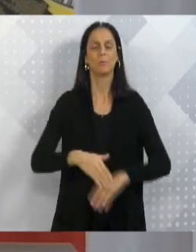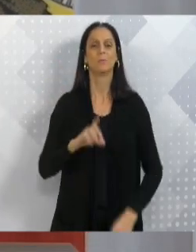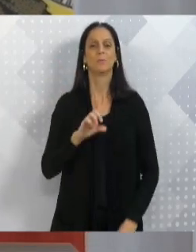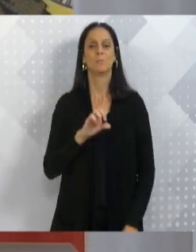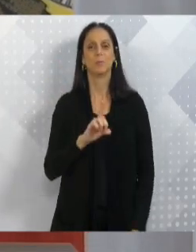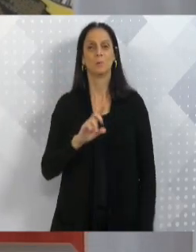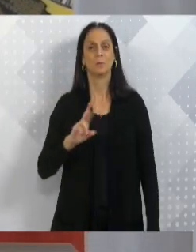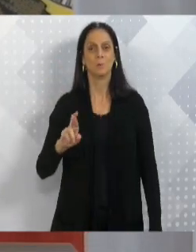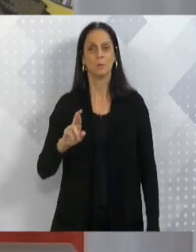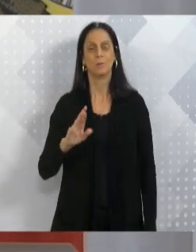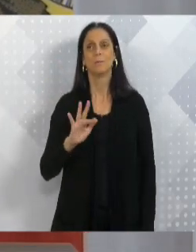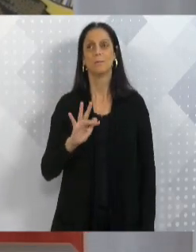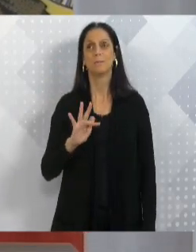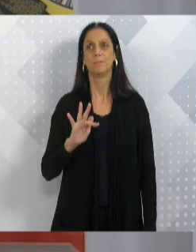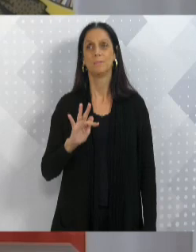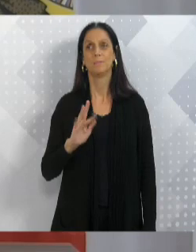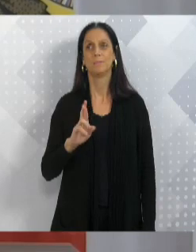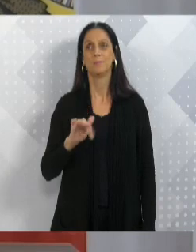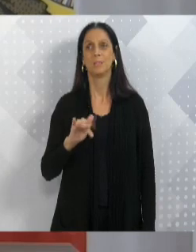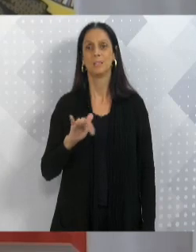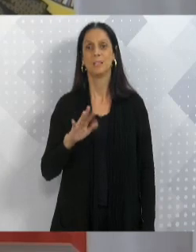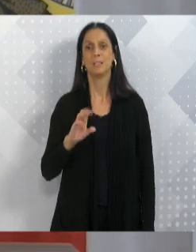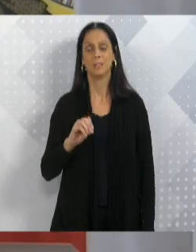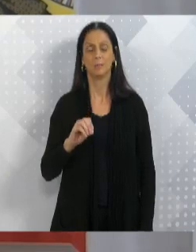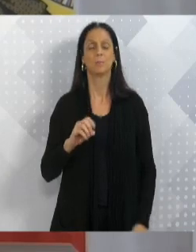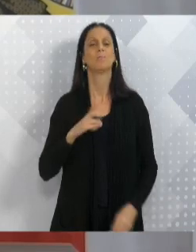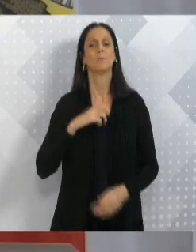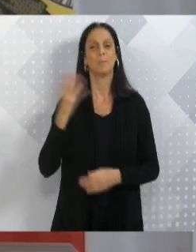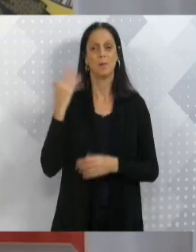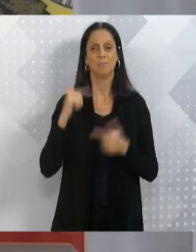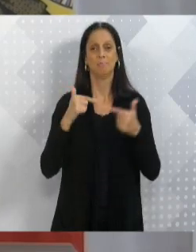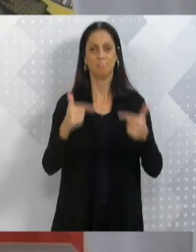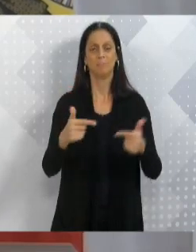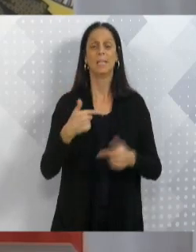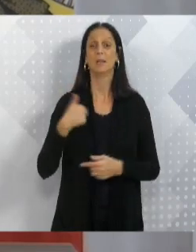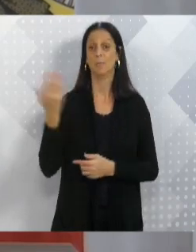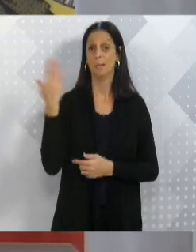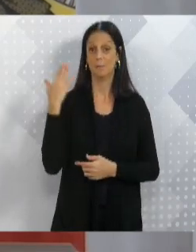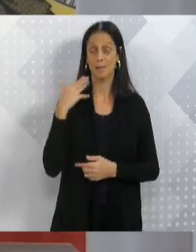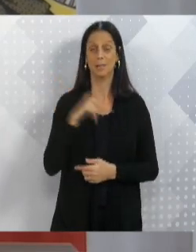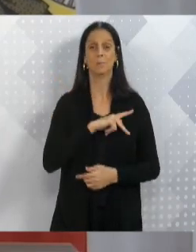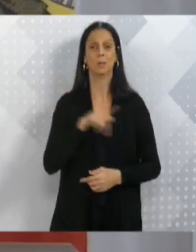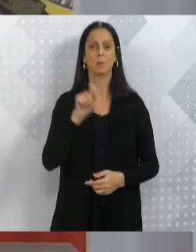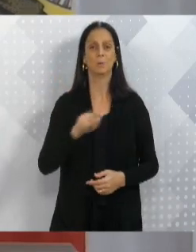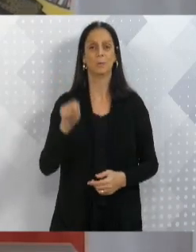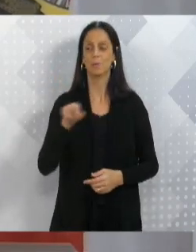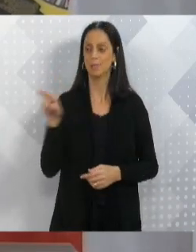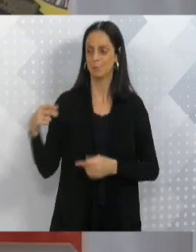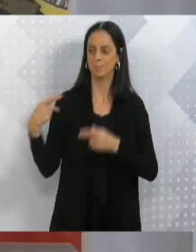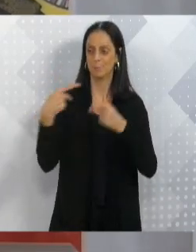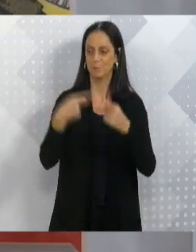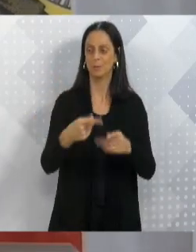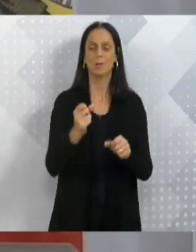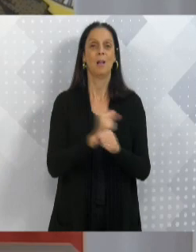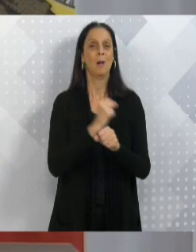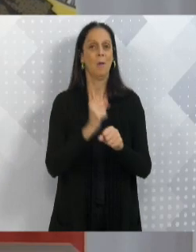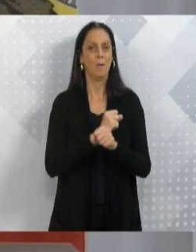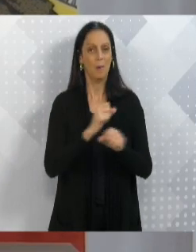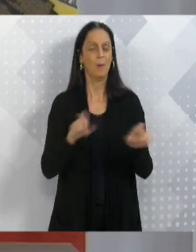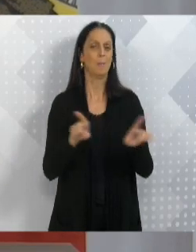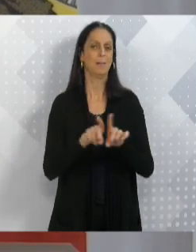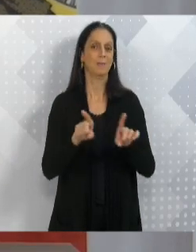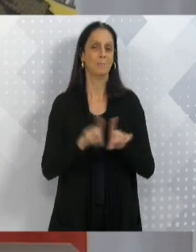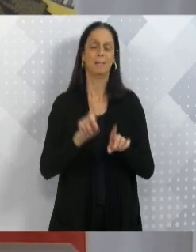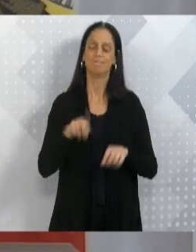tivemos as ações da comunidade, através, eu era presidente da Associação de Moradores, o senhor esteve ali visitando a obra. Isso é